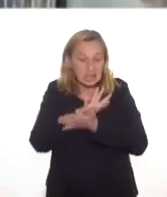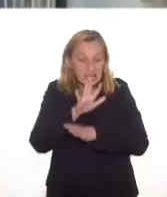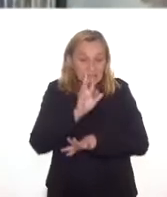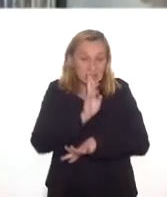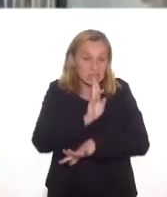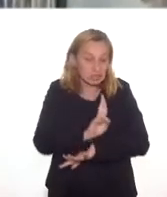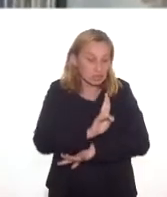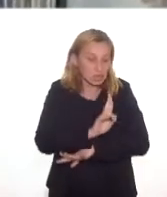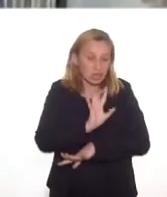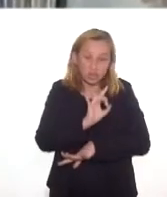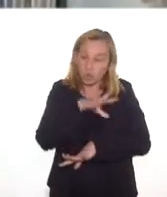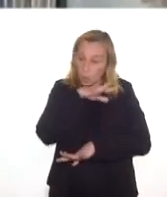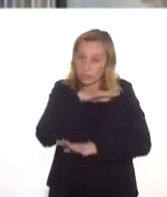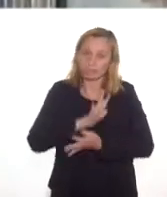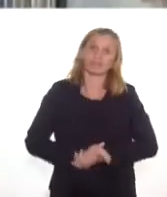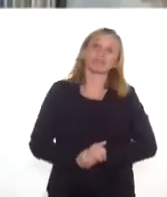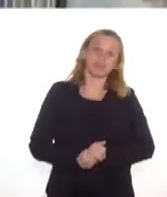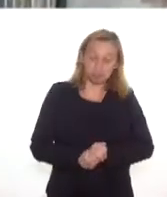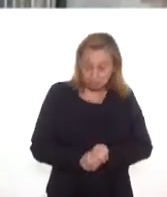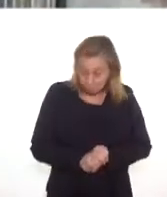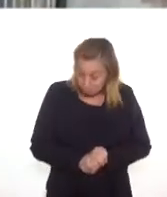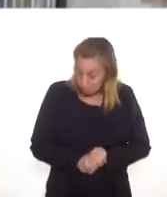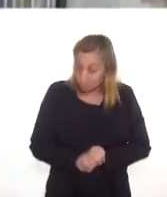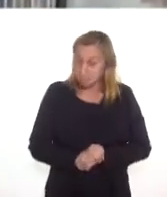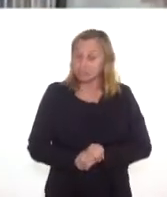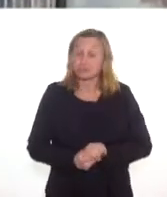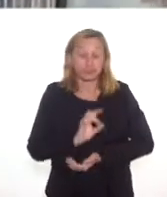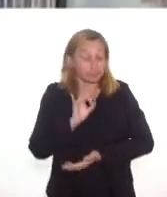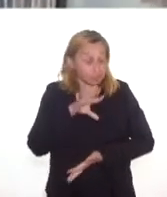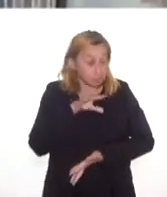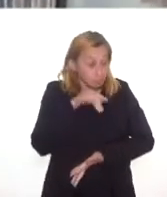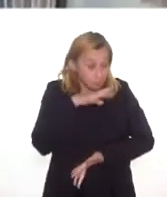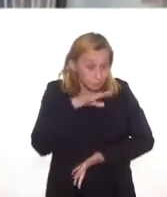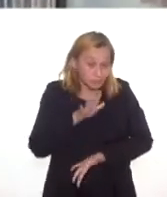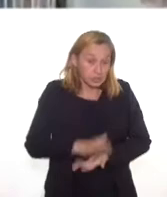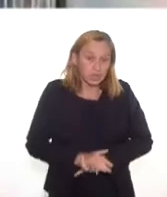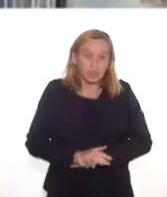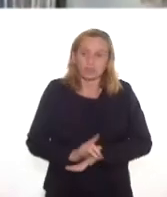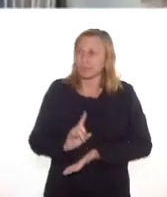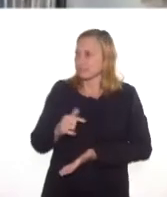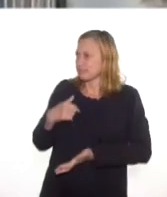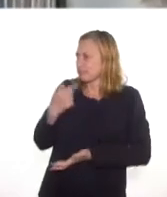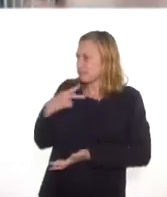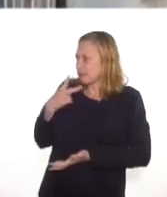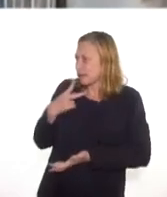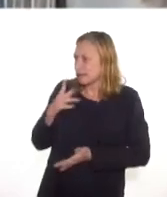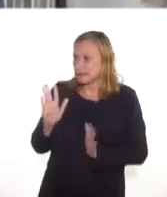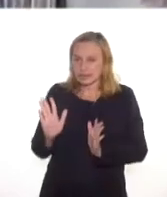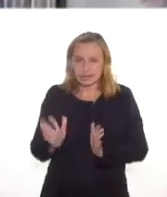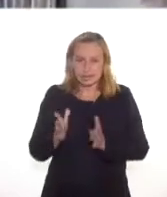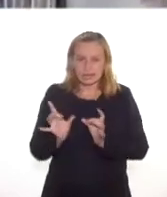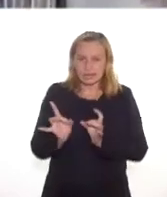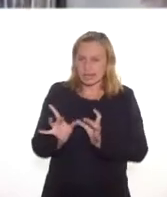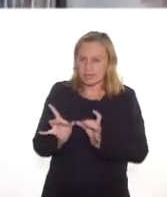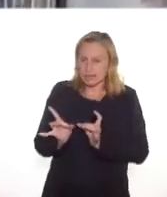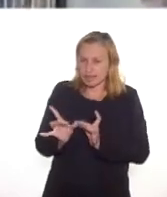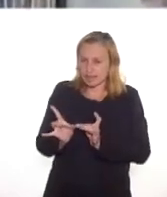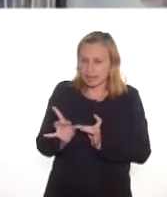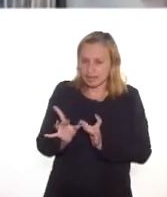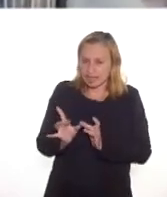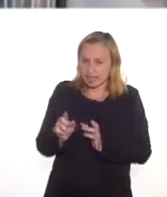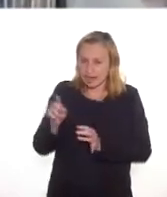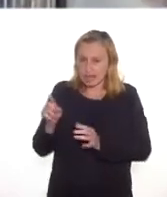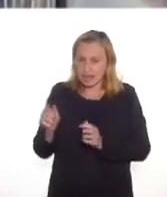positivo, só negativo, só negativo. Só negativo. Então, não venha dizer que a iniciativa privada é competente, porque